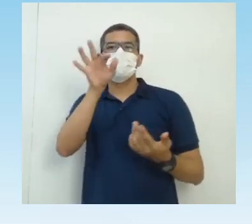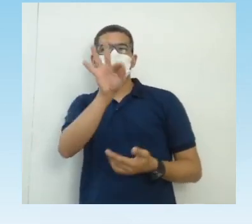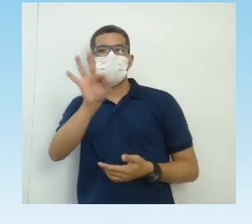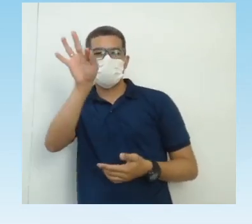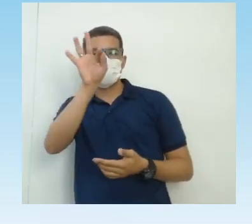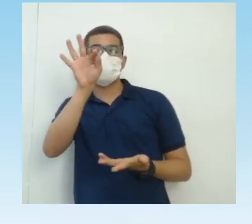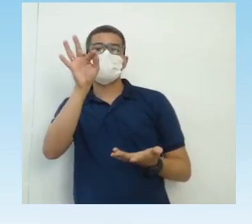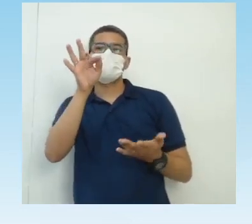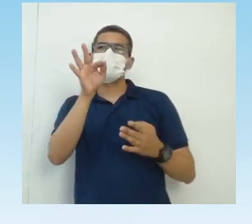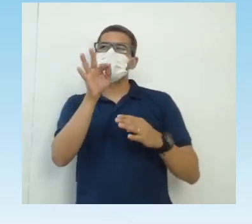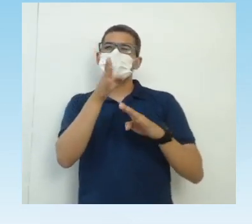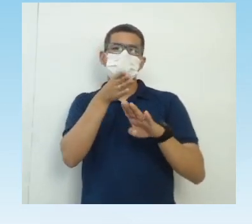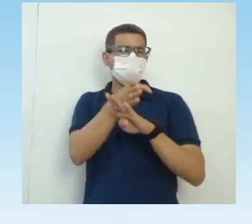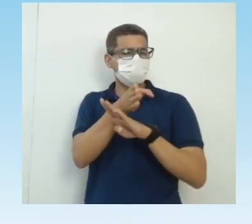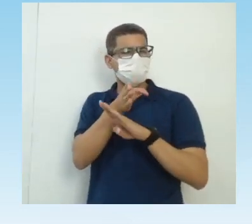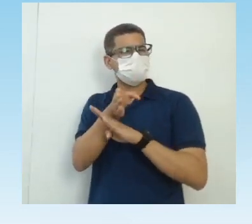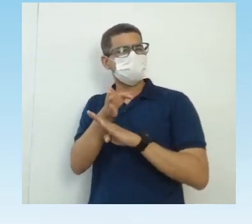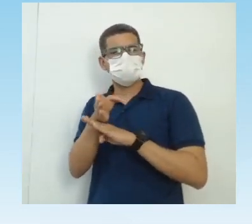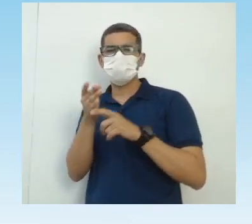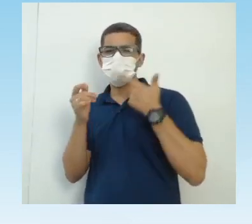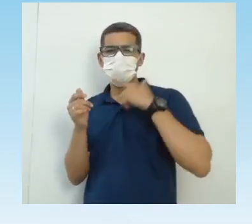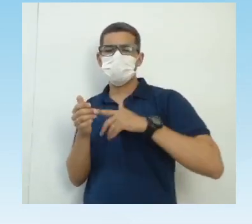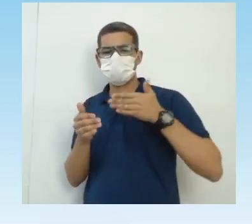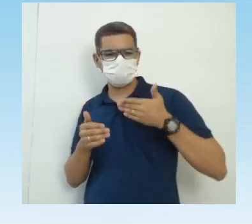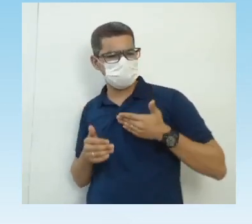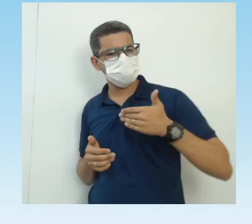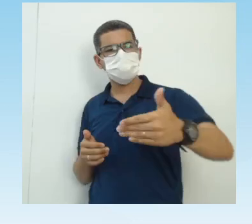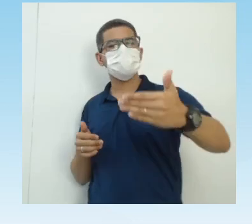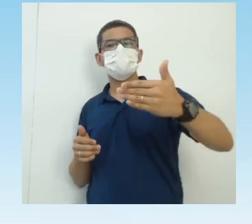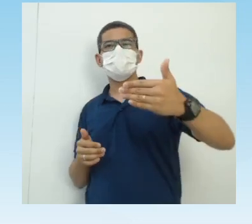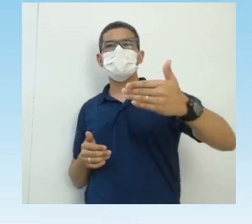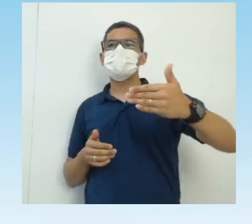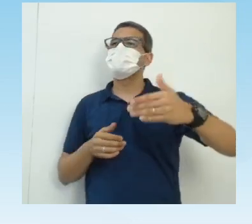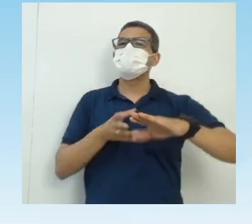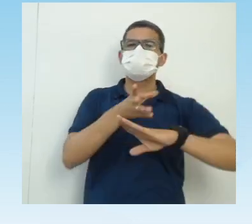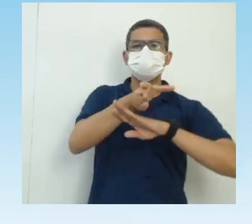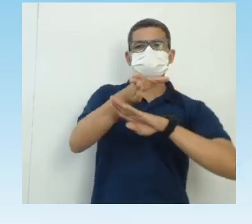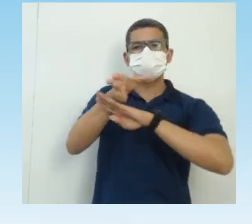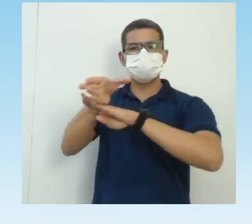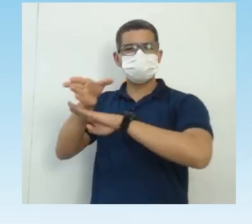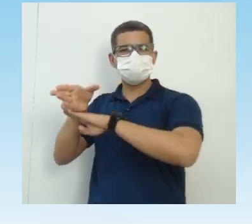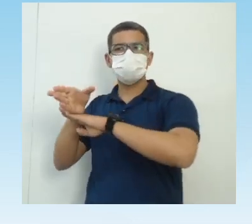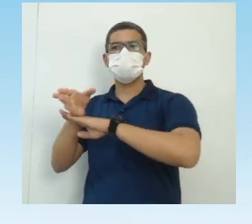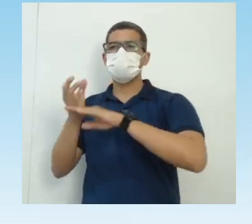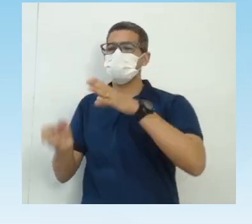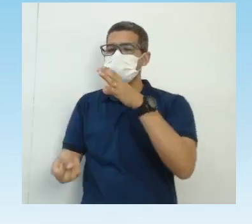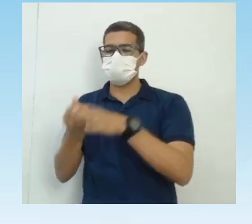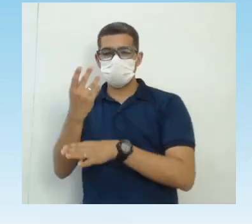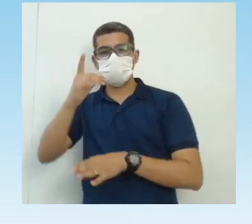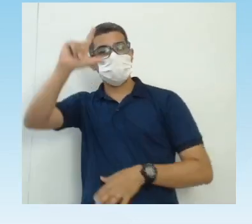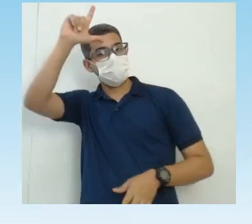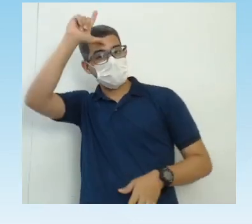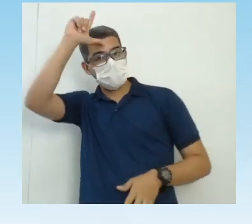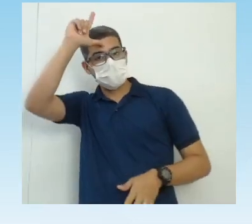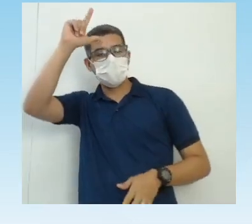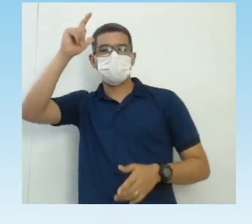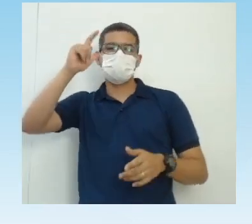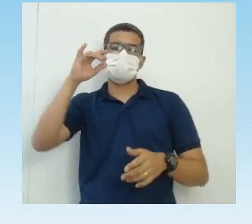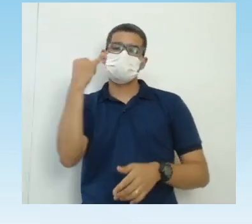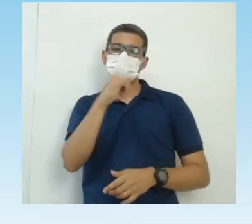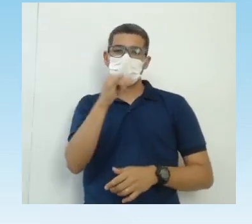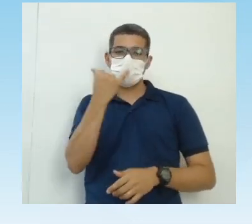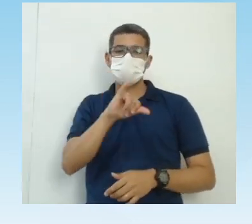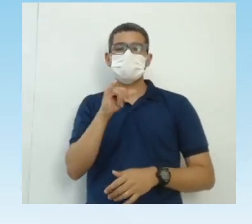Mais tarde, em fins do século XIX, quando elas já tinham ocupado bastante, surge a Alemanha e a Itália nas unificações